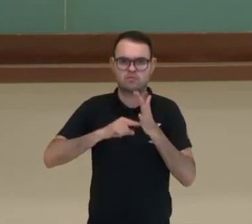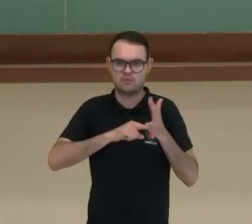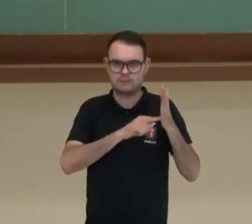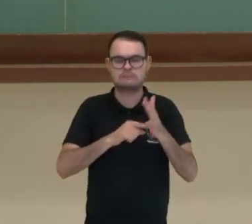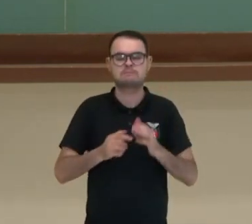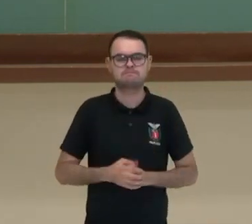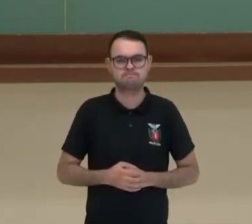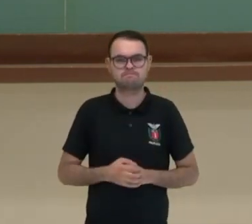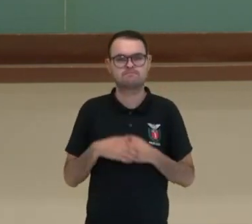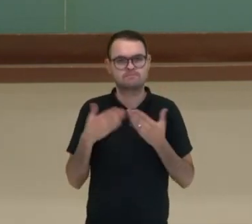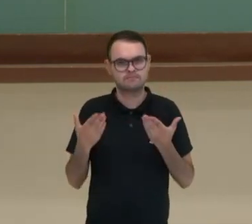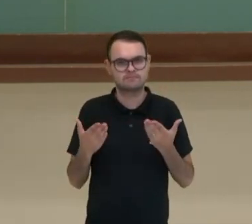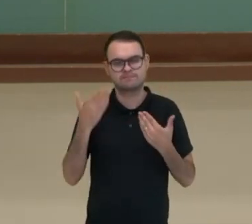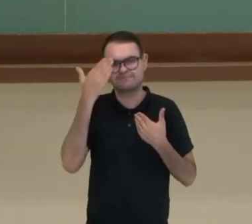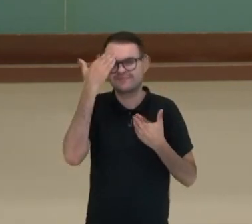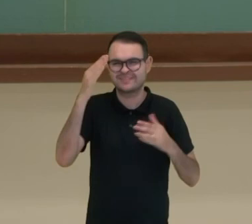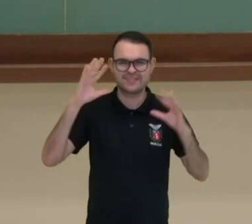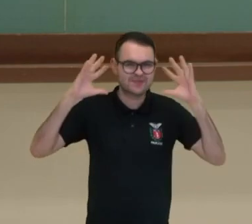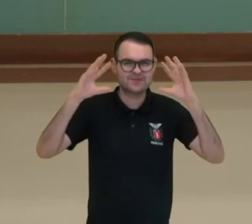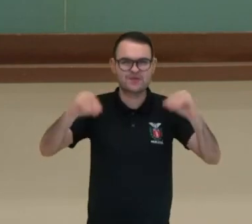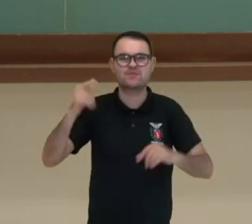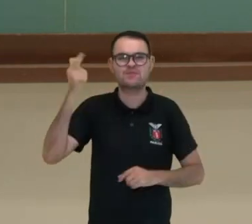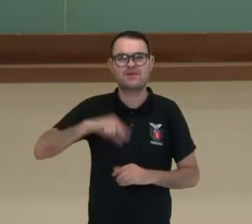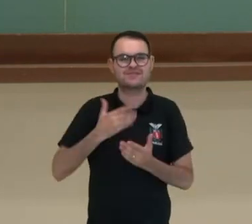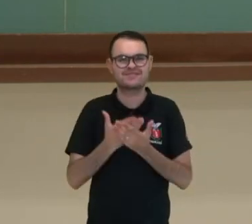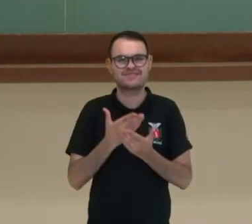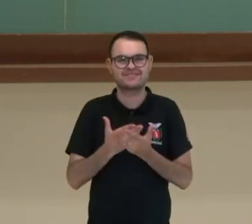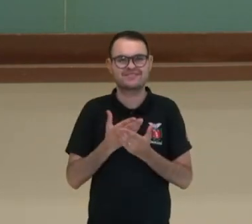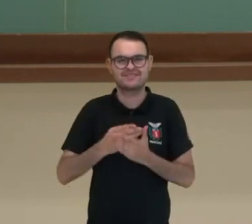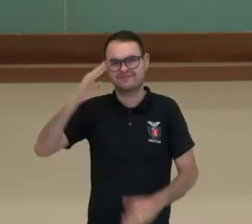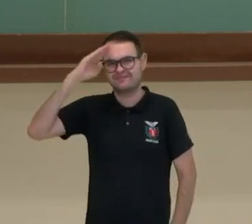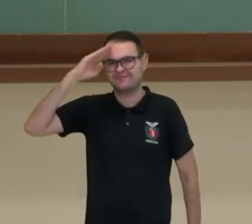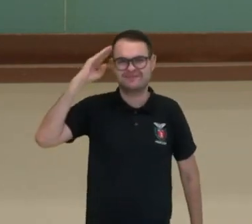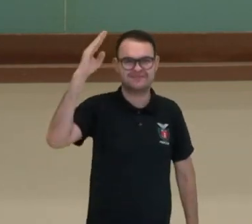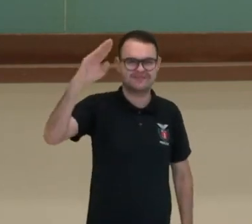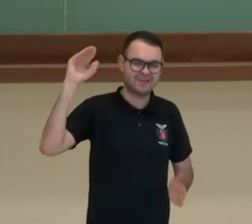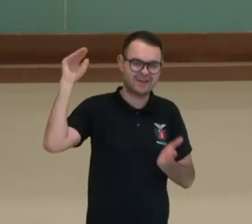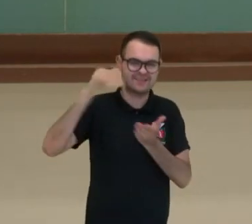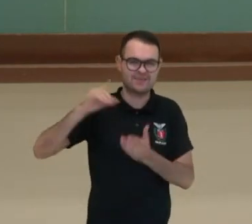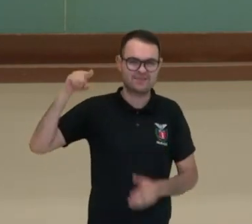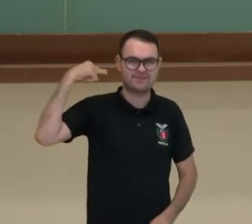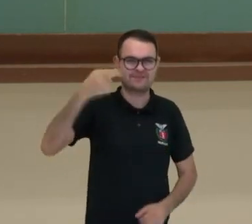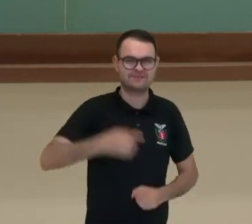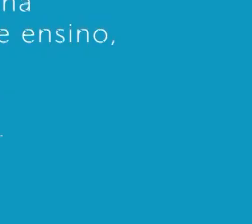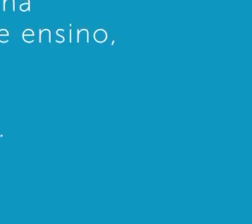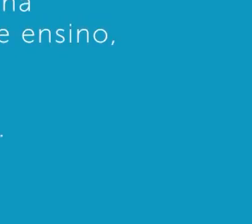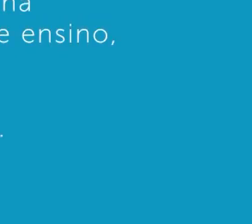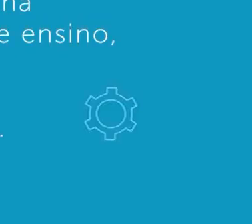ferramentas. Então, eu agradeço a todos vocês por mais essa aula e até a próxima!